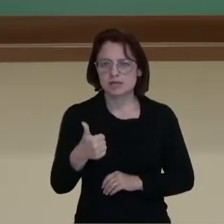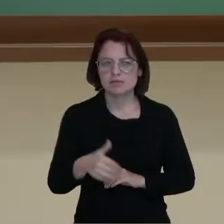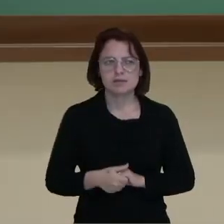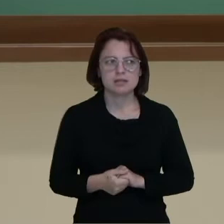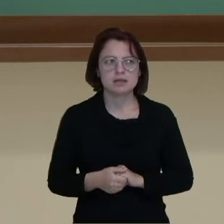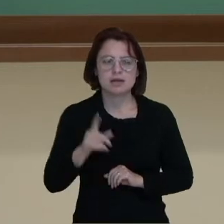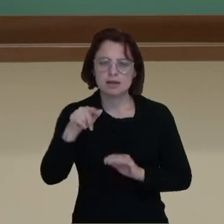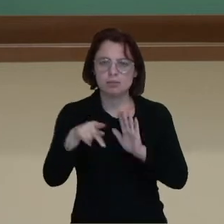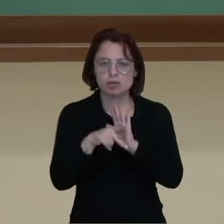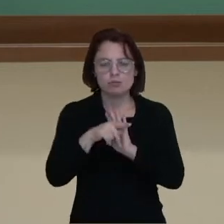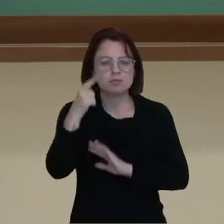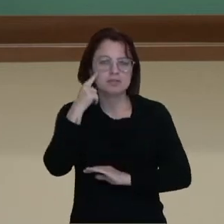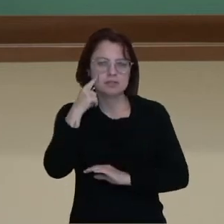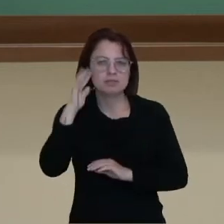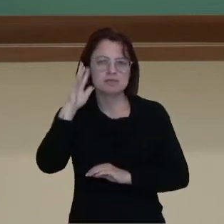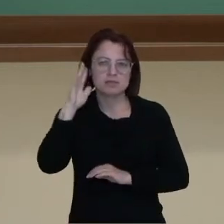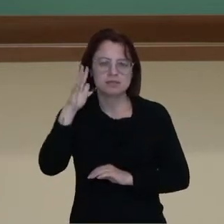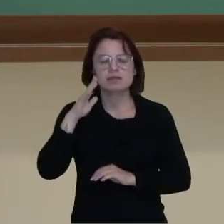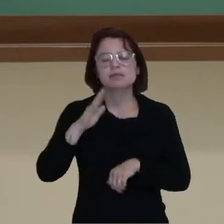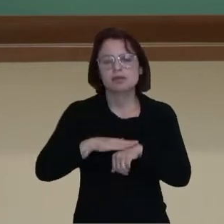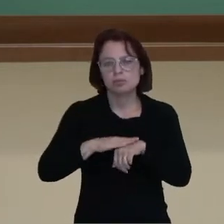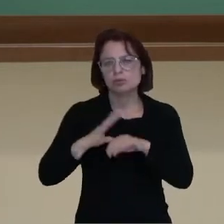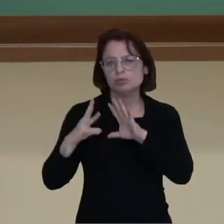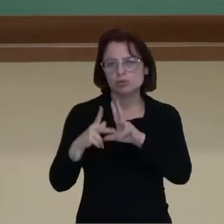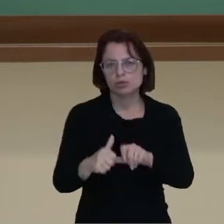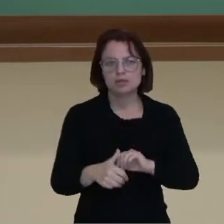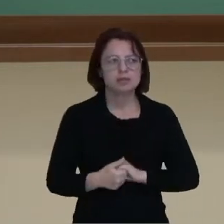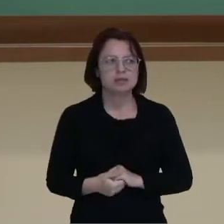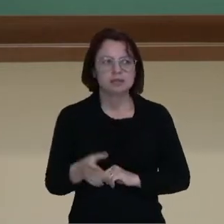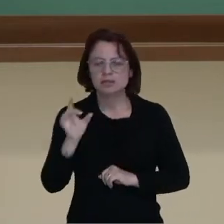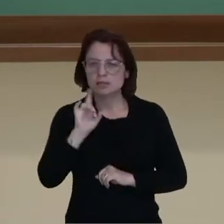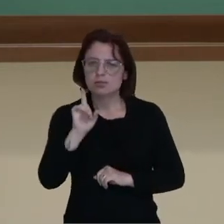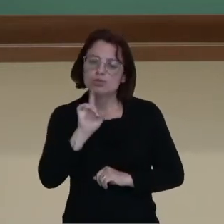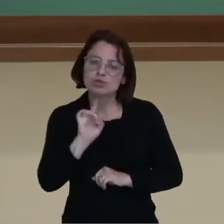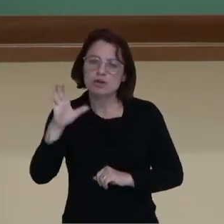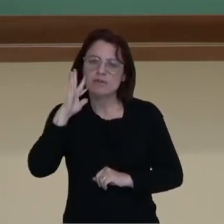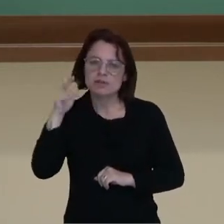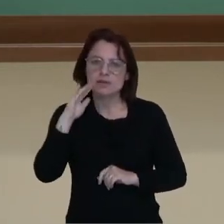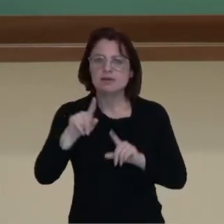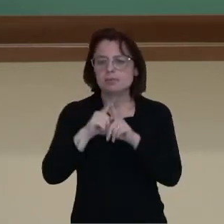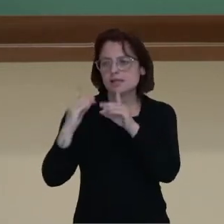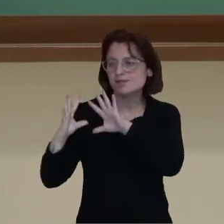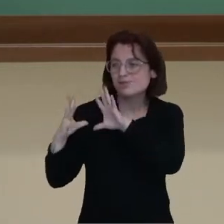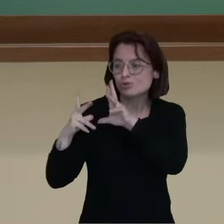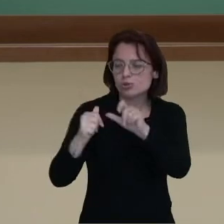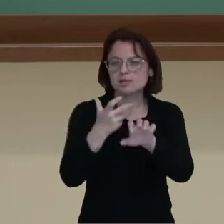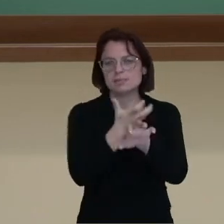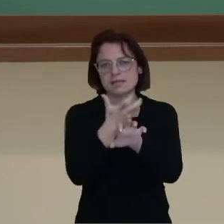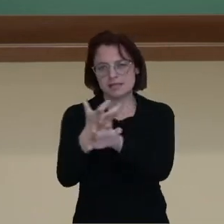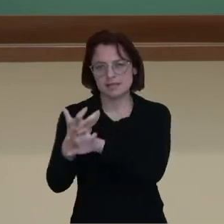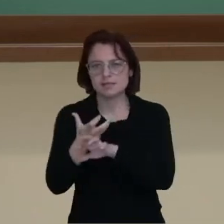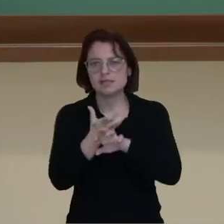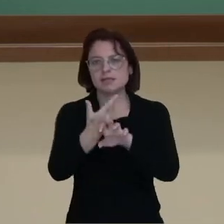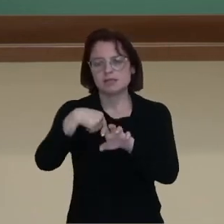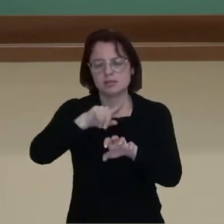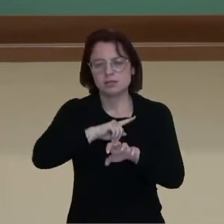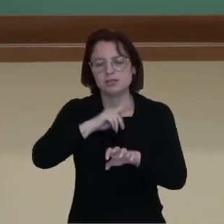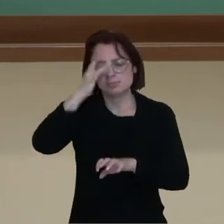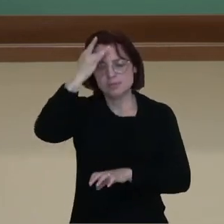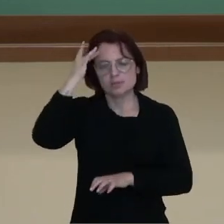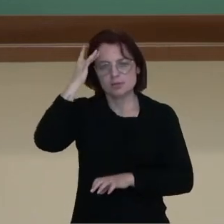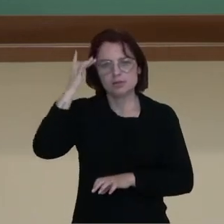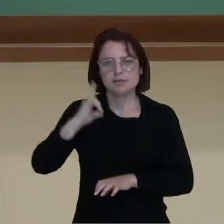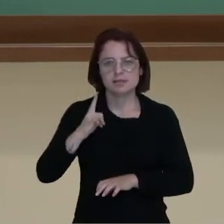do pensamento da filosofia o tempo todo. Eu acho que não só da filosofia, de todas as disciplinas e de nós, indivíduos em geral,